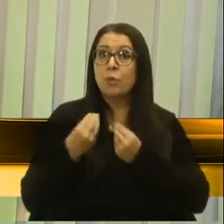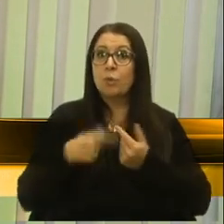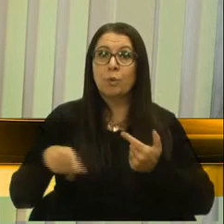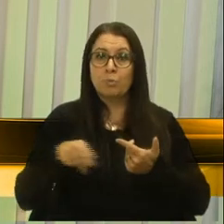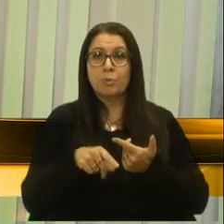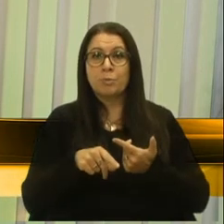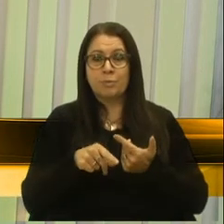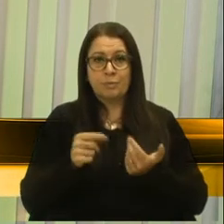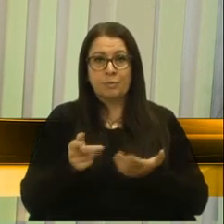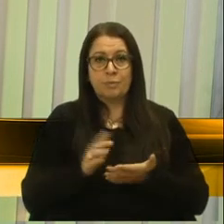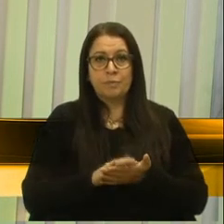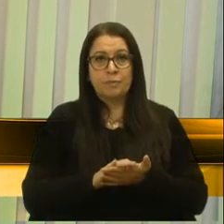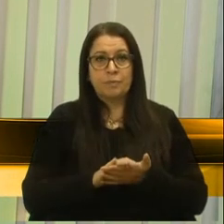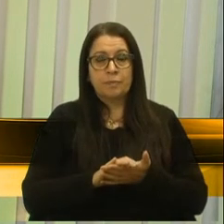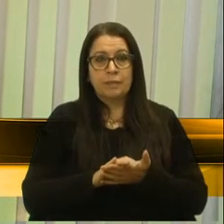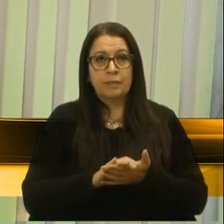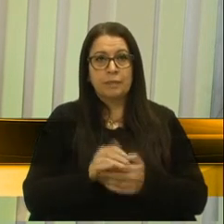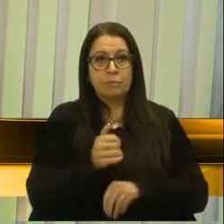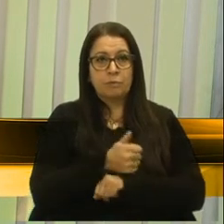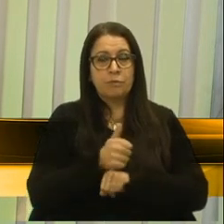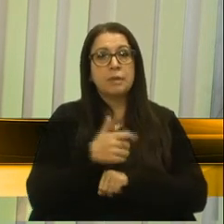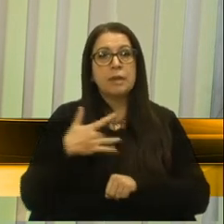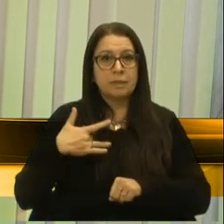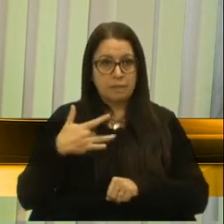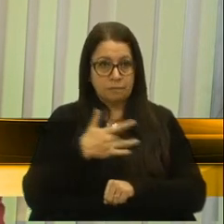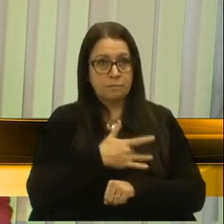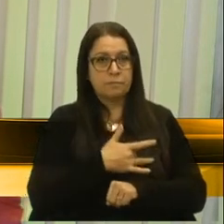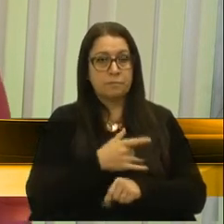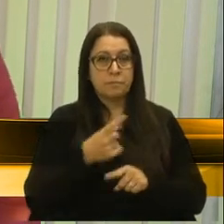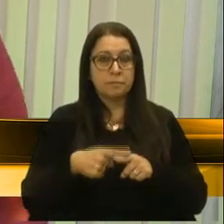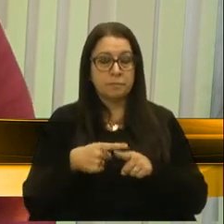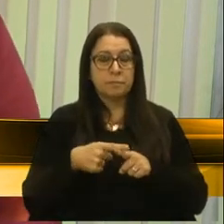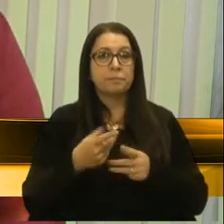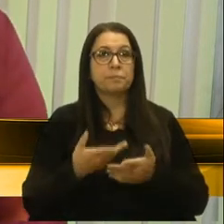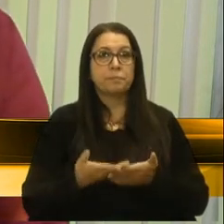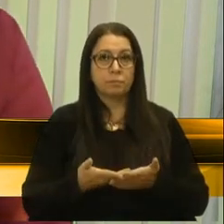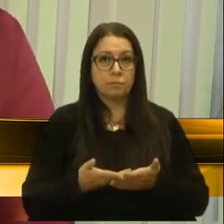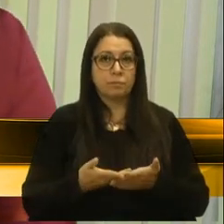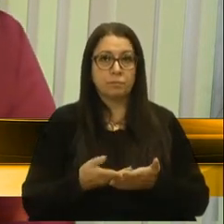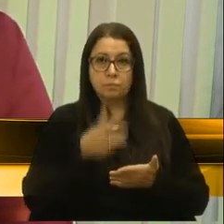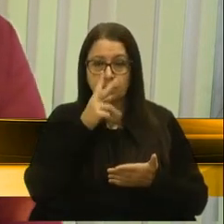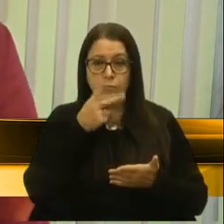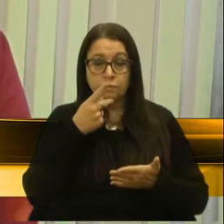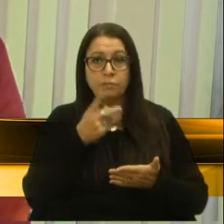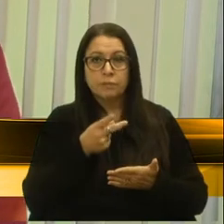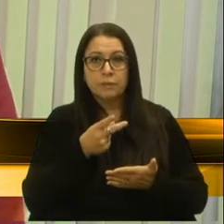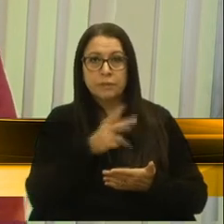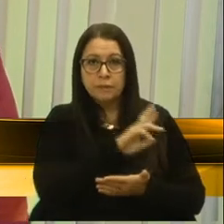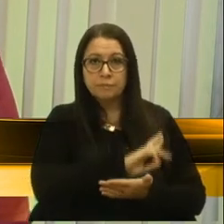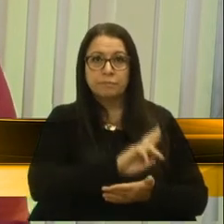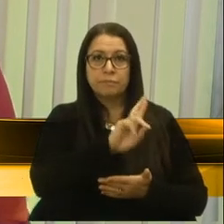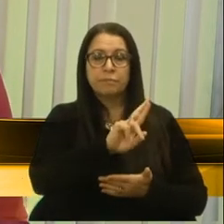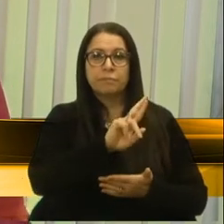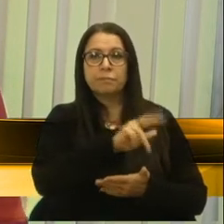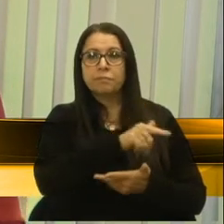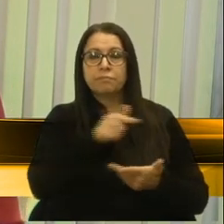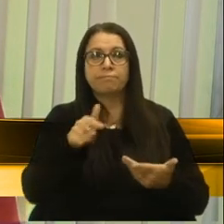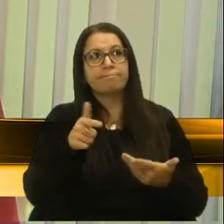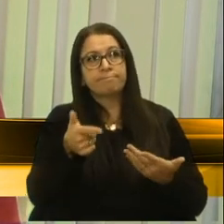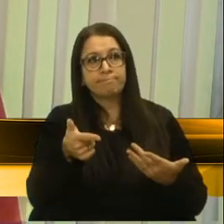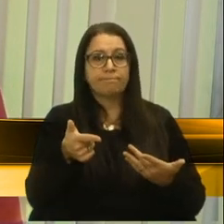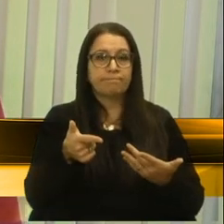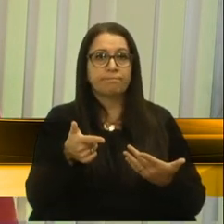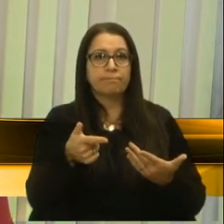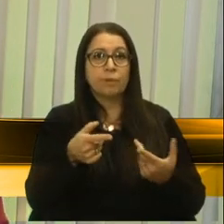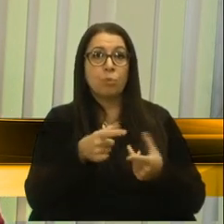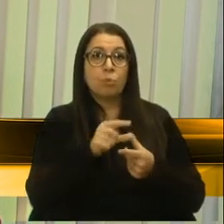essa situação dos profissionais de saúde, porque, como eu disse, eles estão representando uma